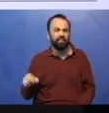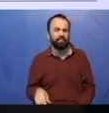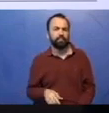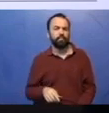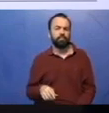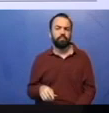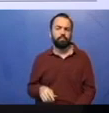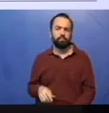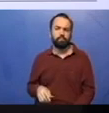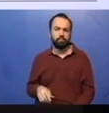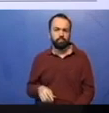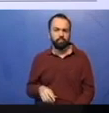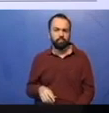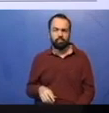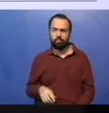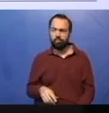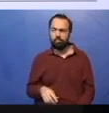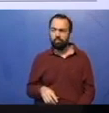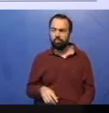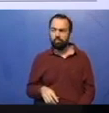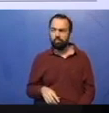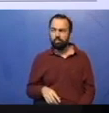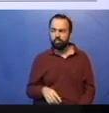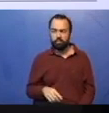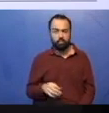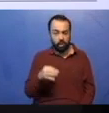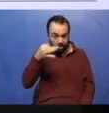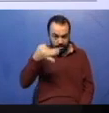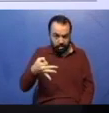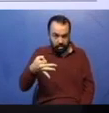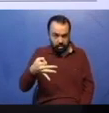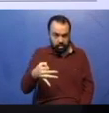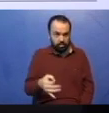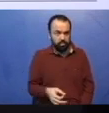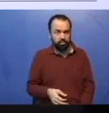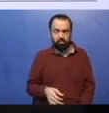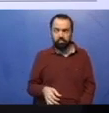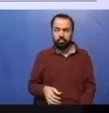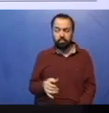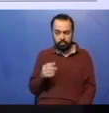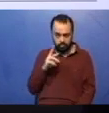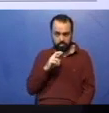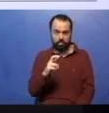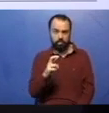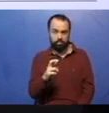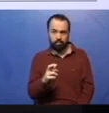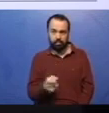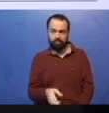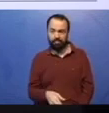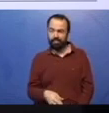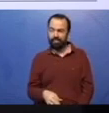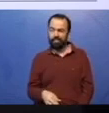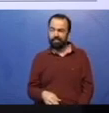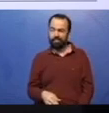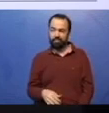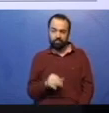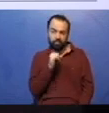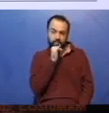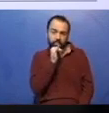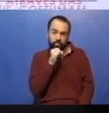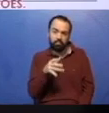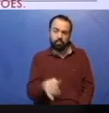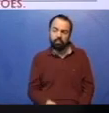apenas olhando para o céu, para as nuvens? É certeza? Vamos ver. Dê um